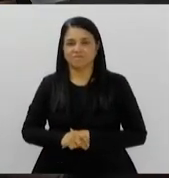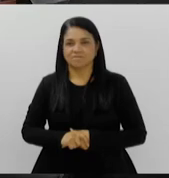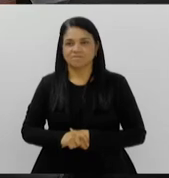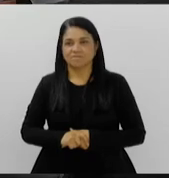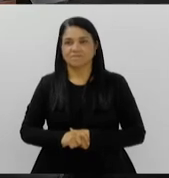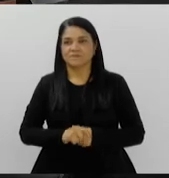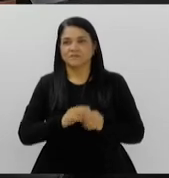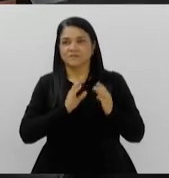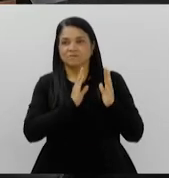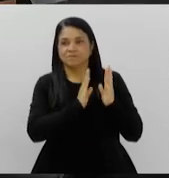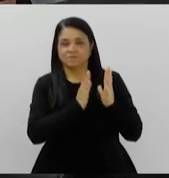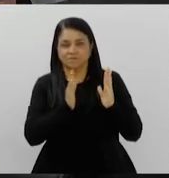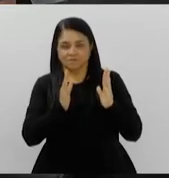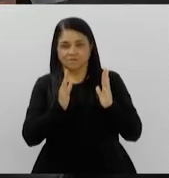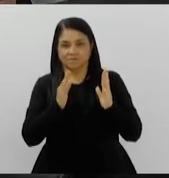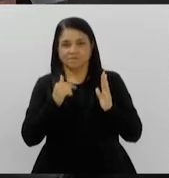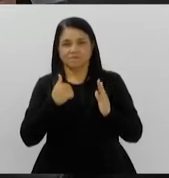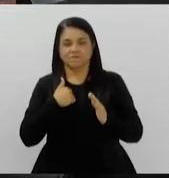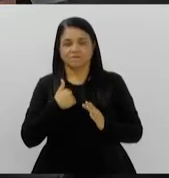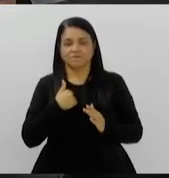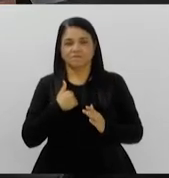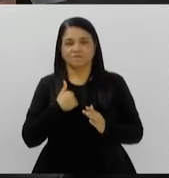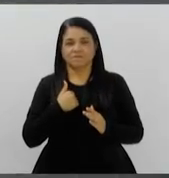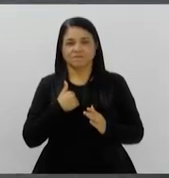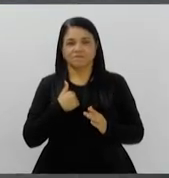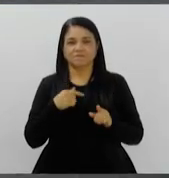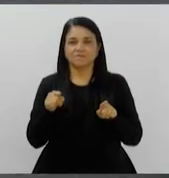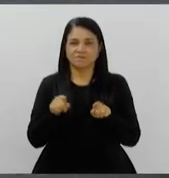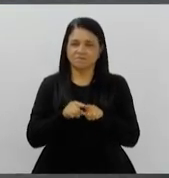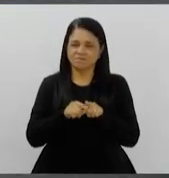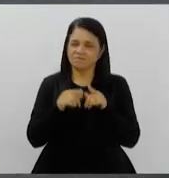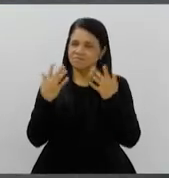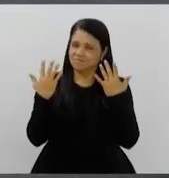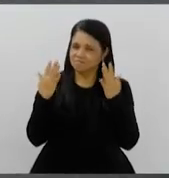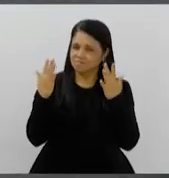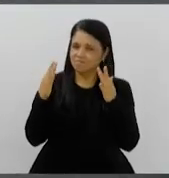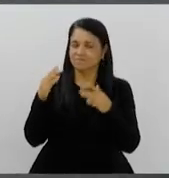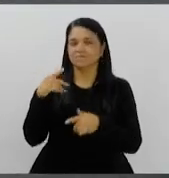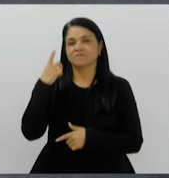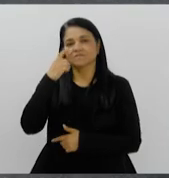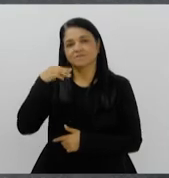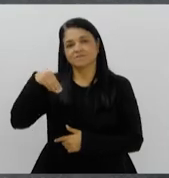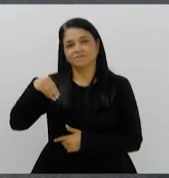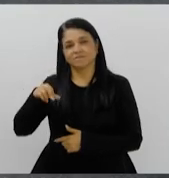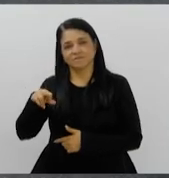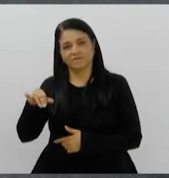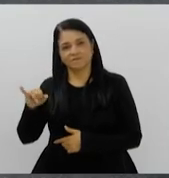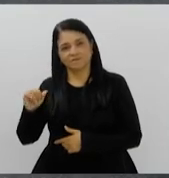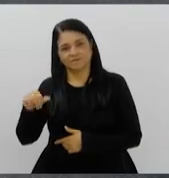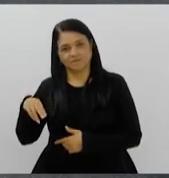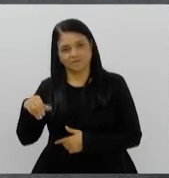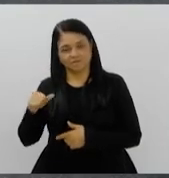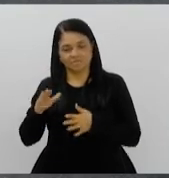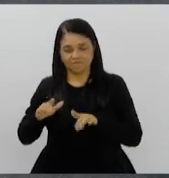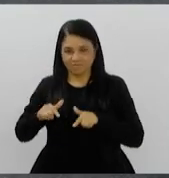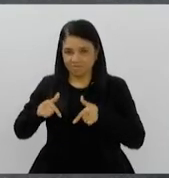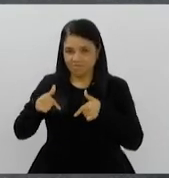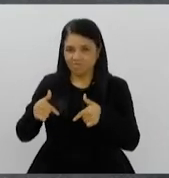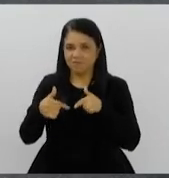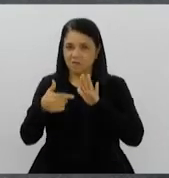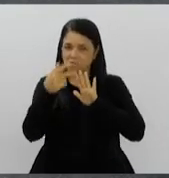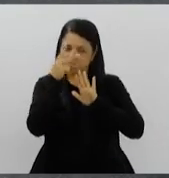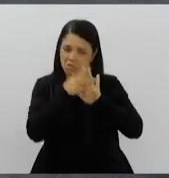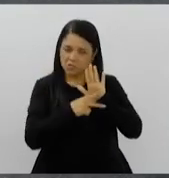Pela ordem, presidente. Pois não. Só para também parabenizar a deputada Marina do MST pela iniciativa de apresentar